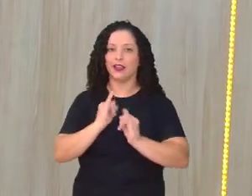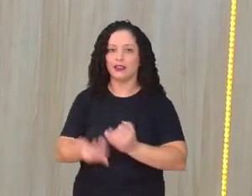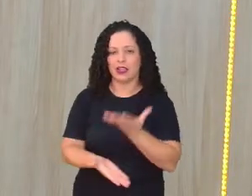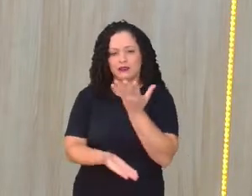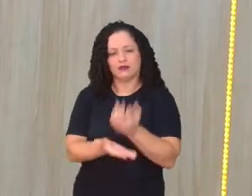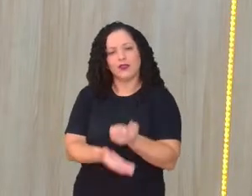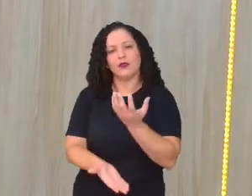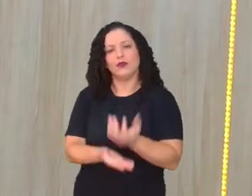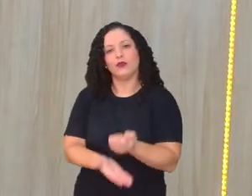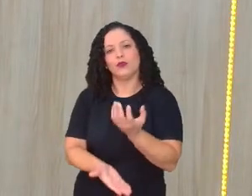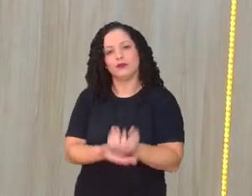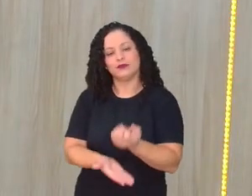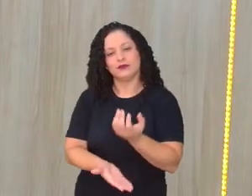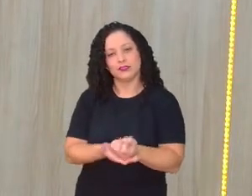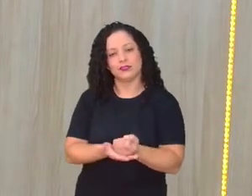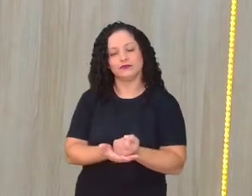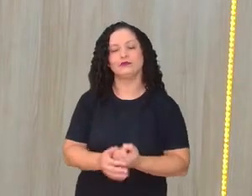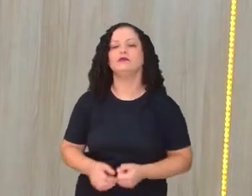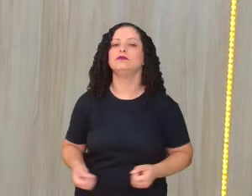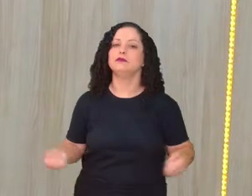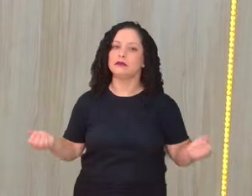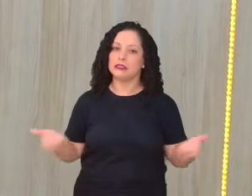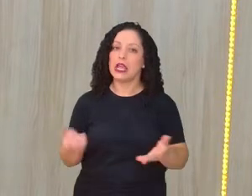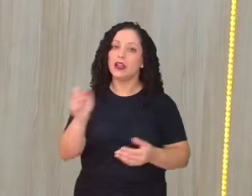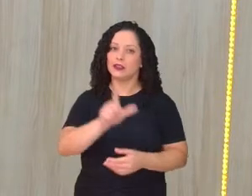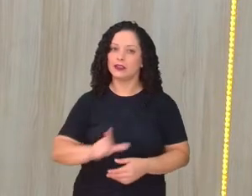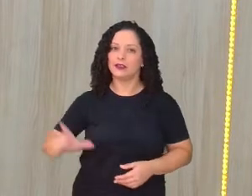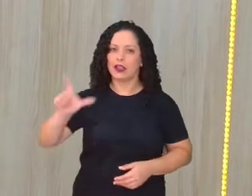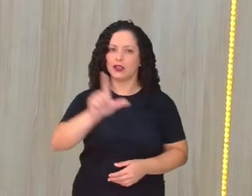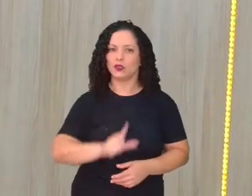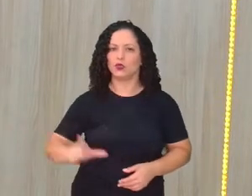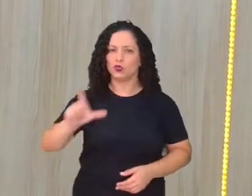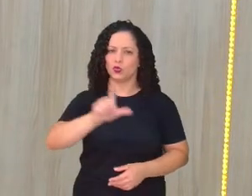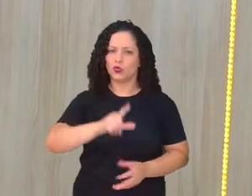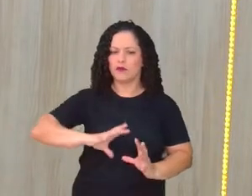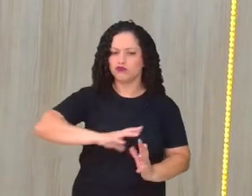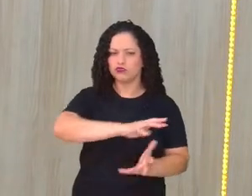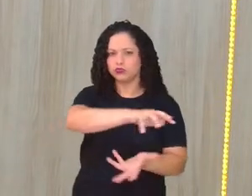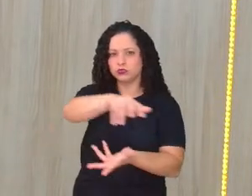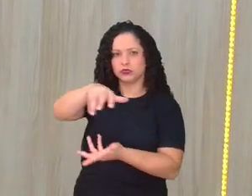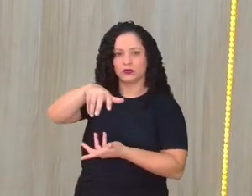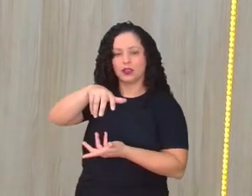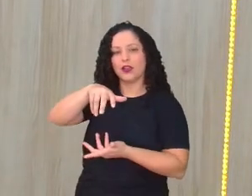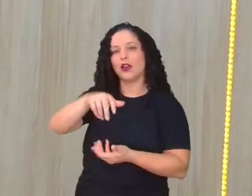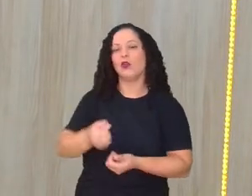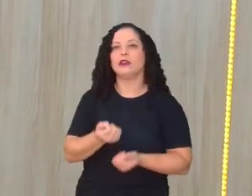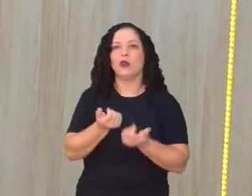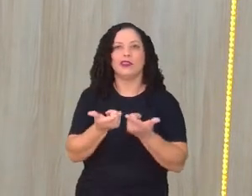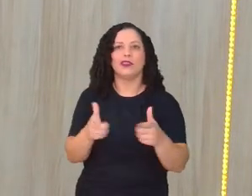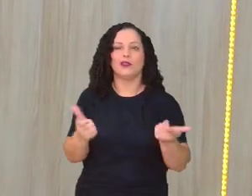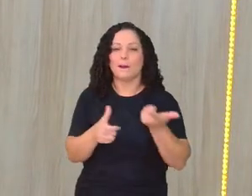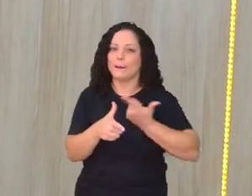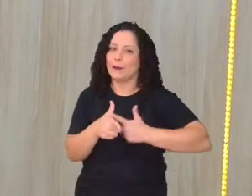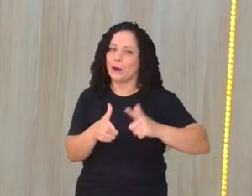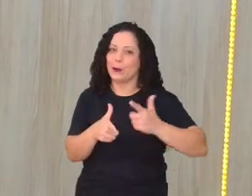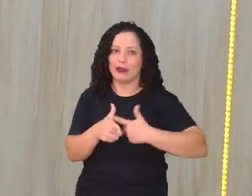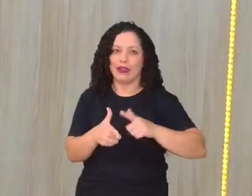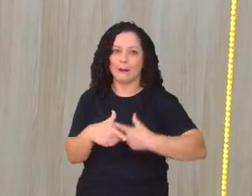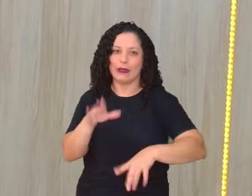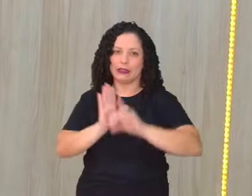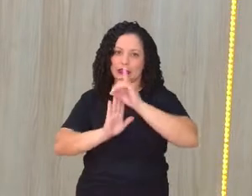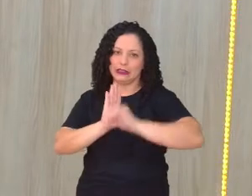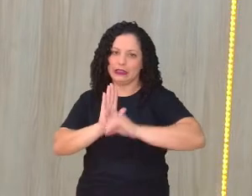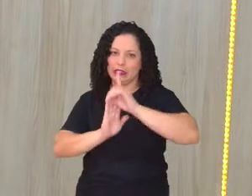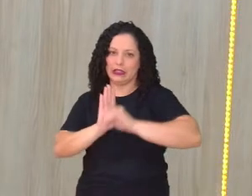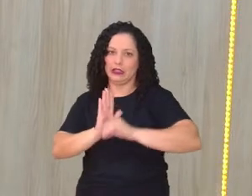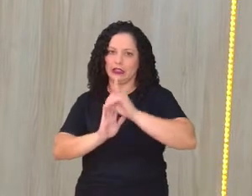download, né? Já é considerado literatura universal, e então já não tem a questão do problema, né, dos direitos